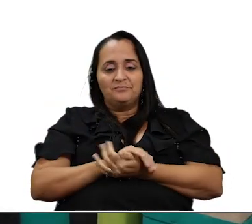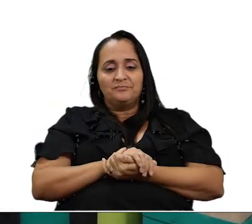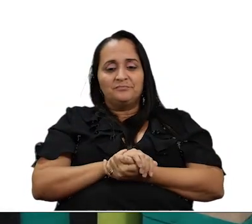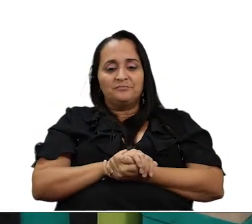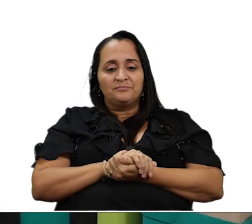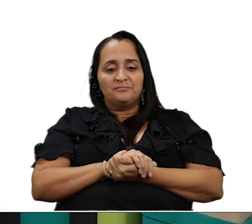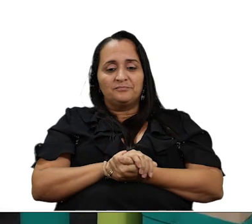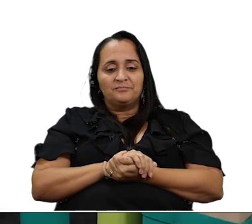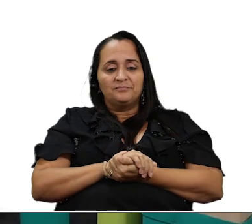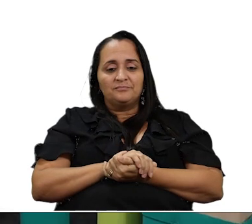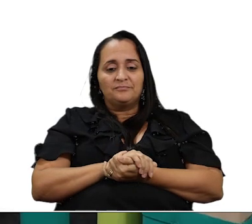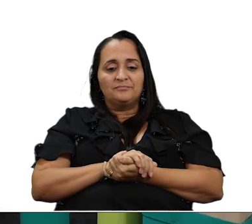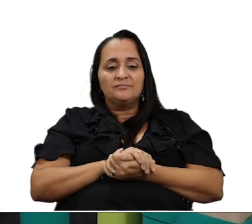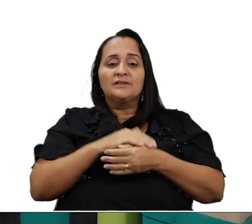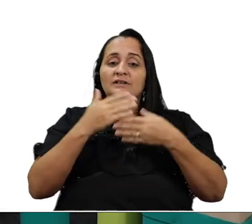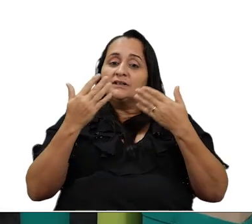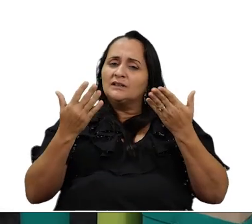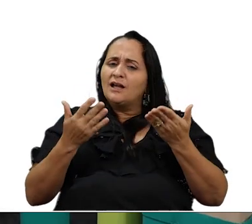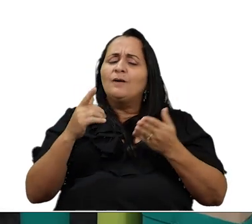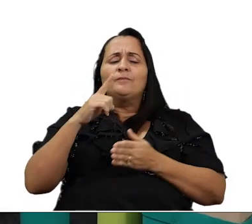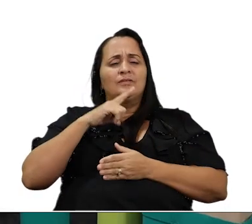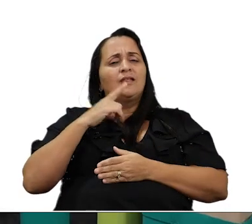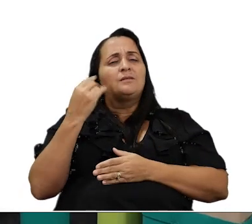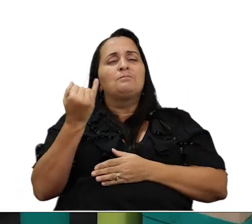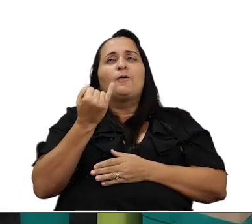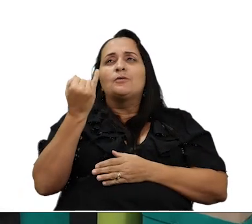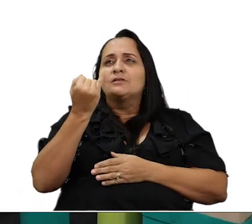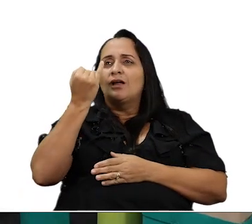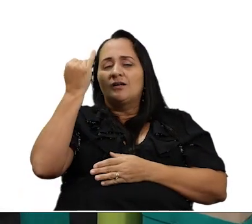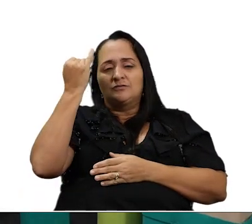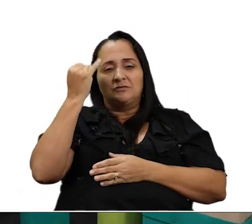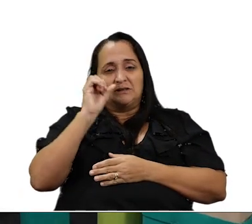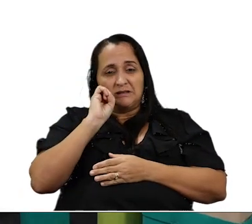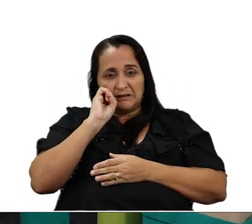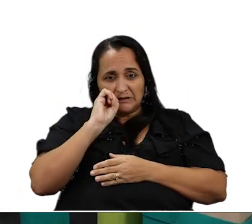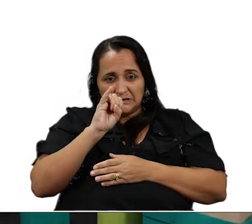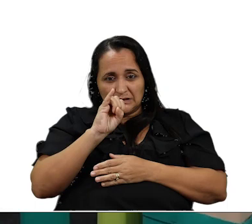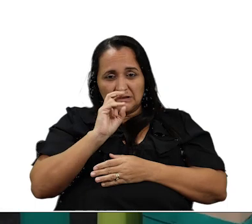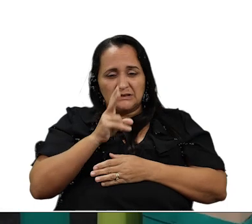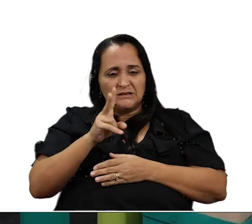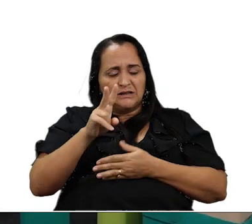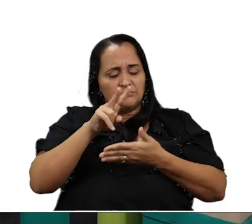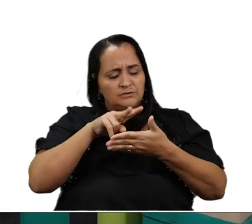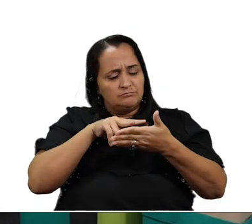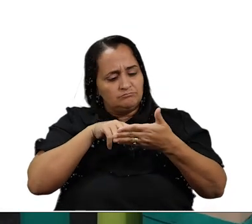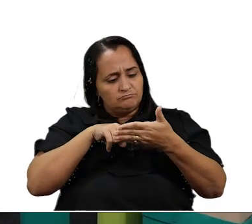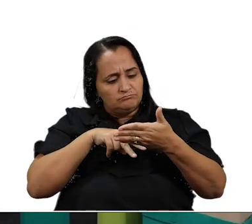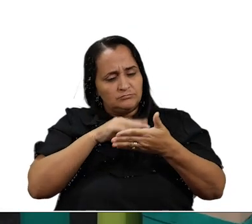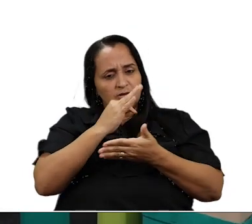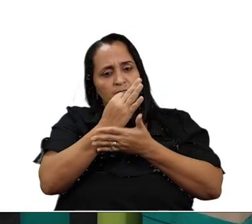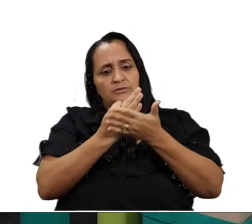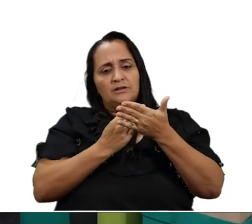do texto. Também existem coisas importantes. Toda vez que você for ler um texto, busque sempre aquilo que é